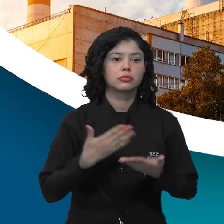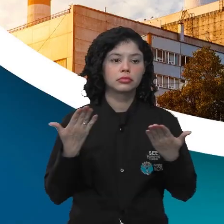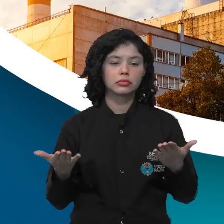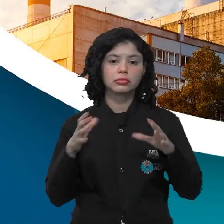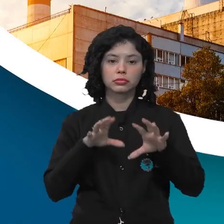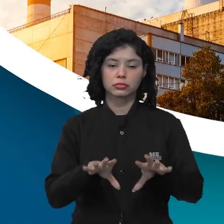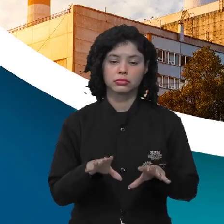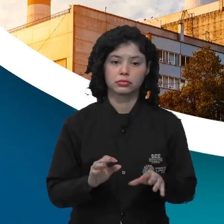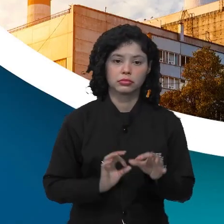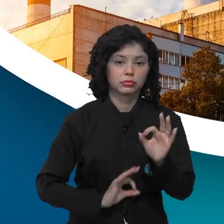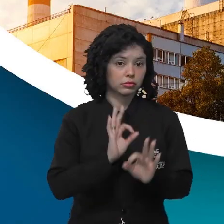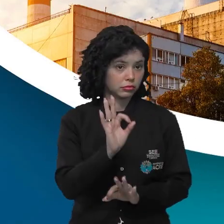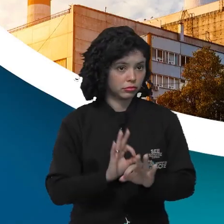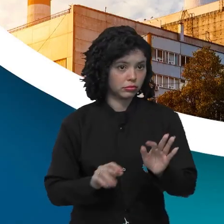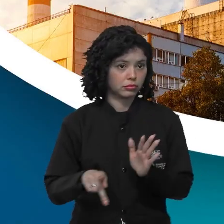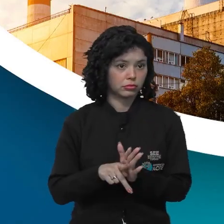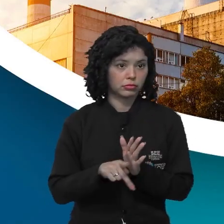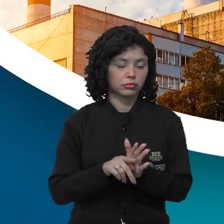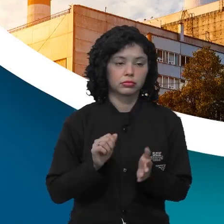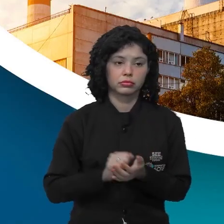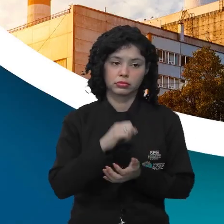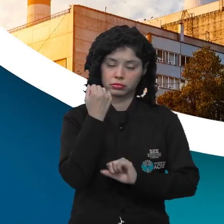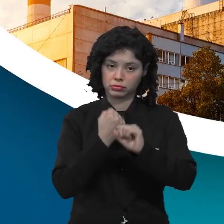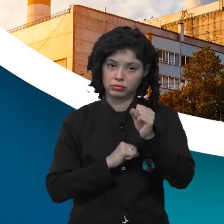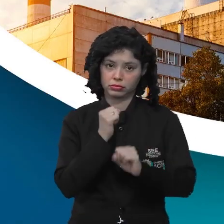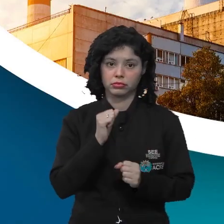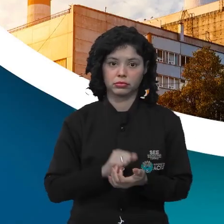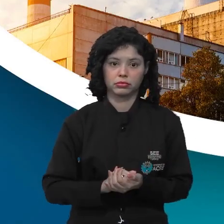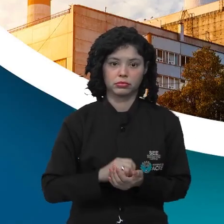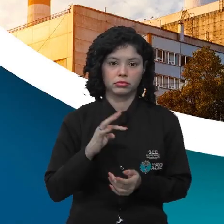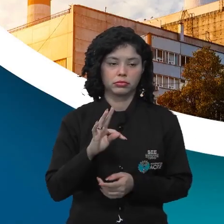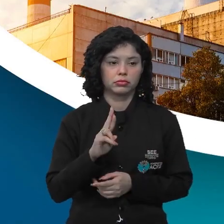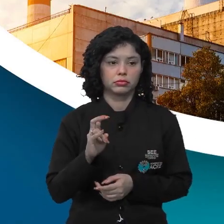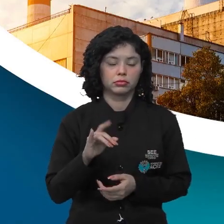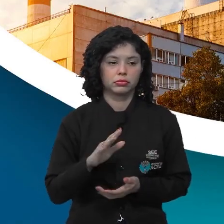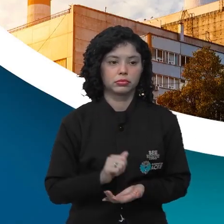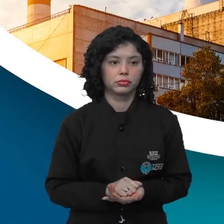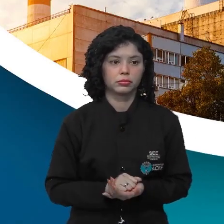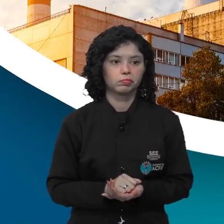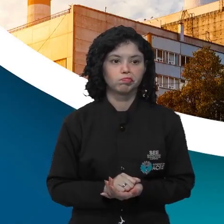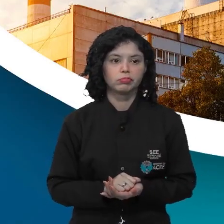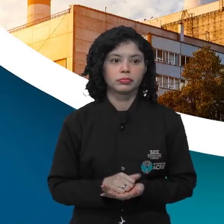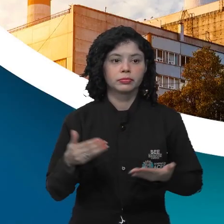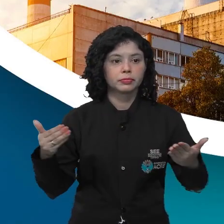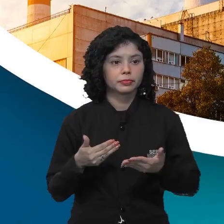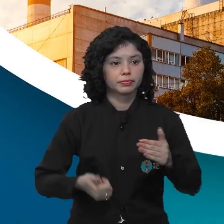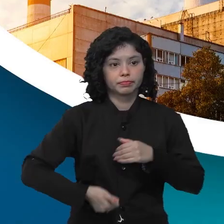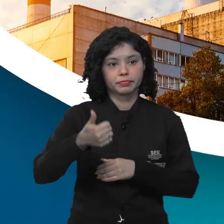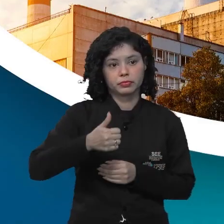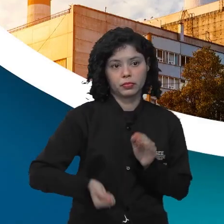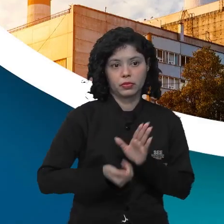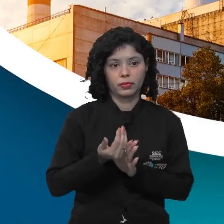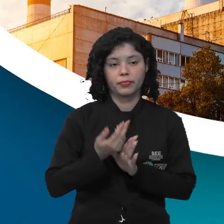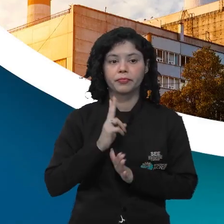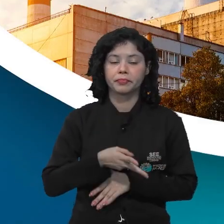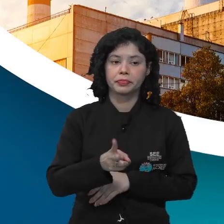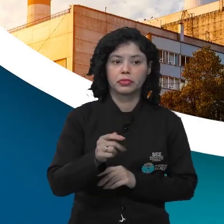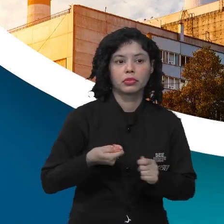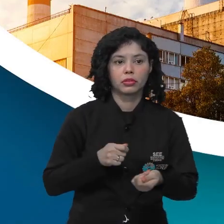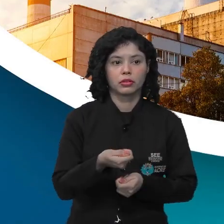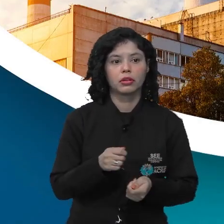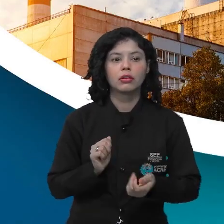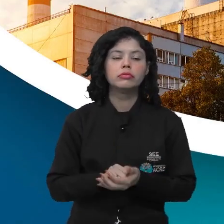que é o funcionamento das usinas termoelétricas, tá, gente? A vantagem, geração contínua